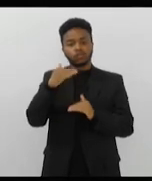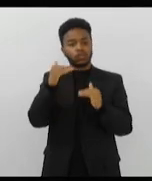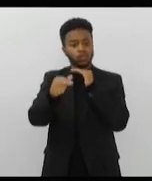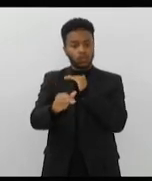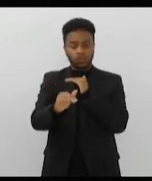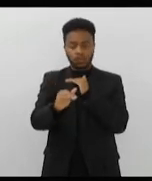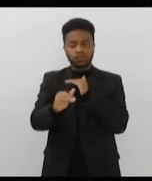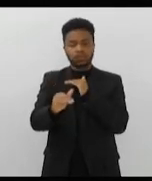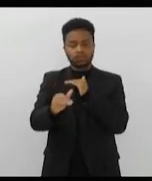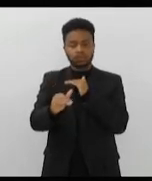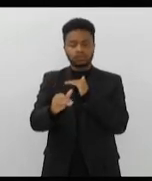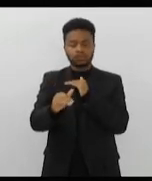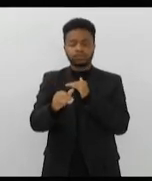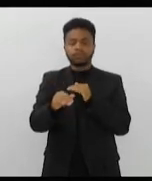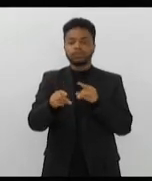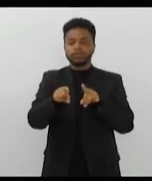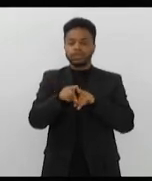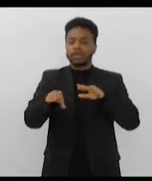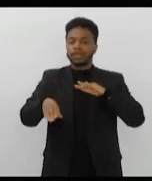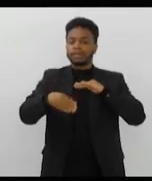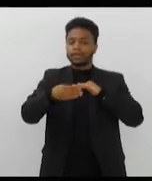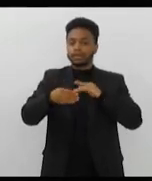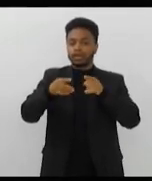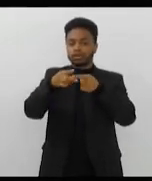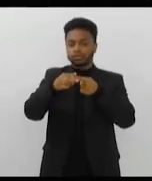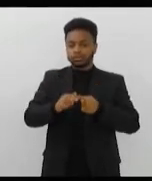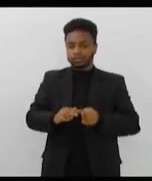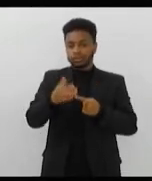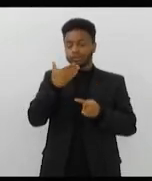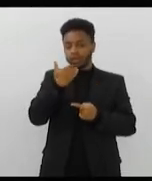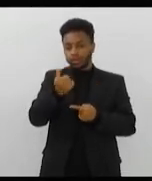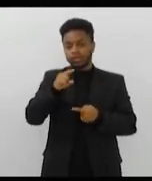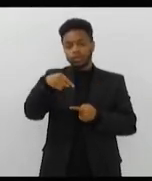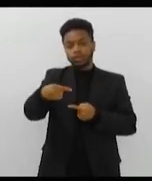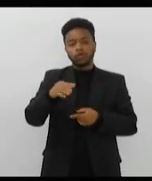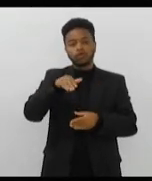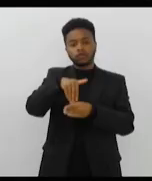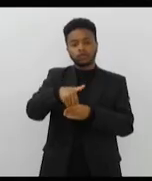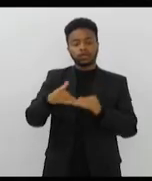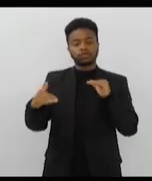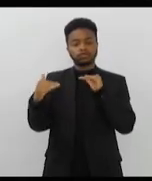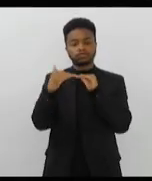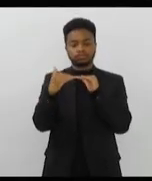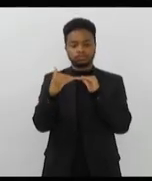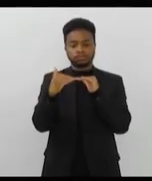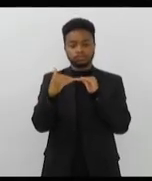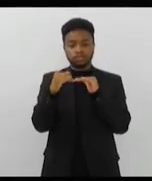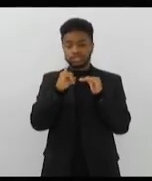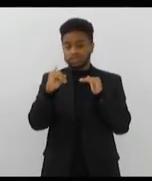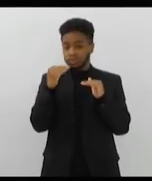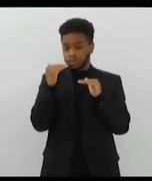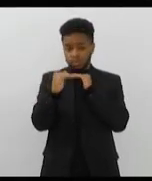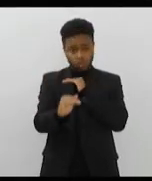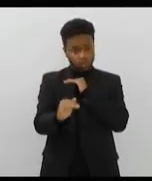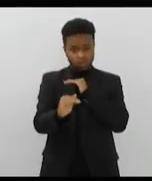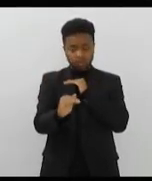discordâncias. Emendado e melhorado, votar a favor. Se não